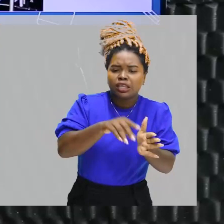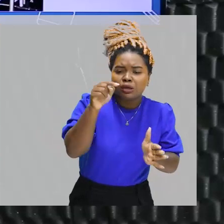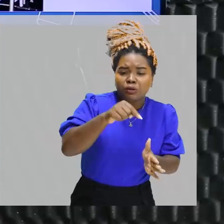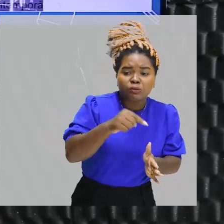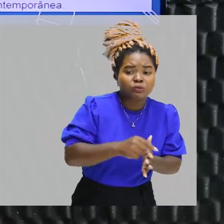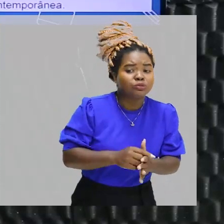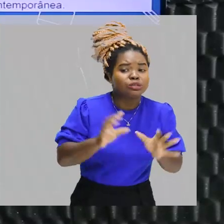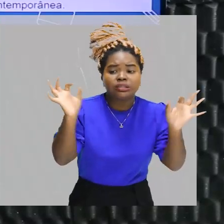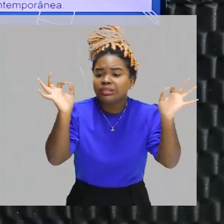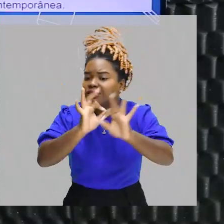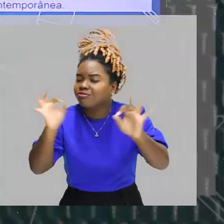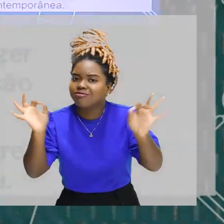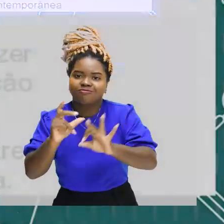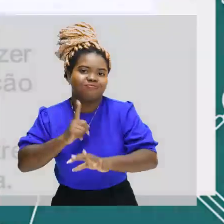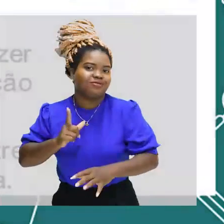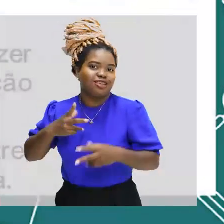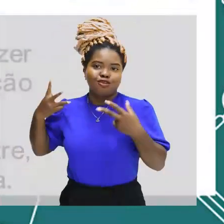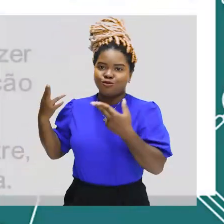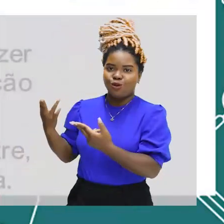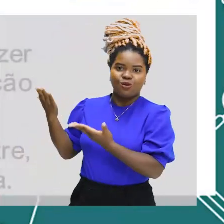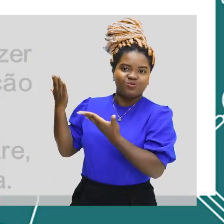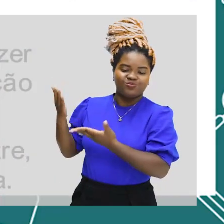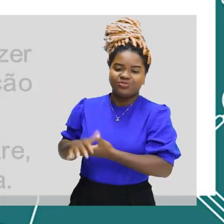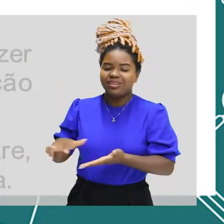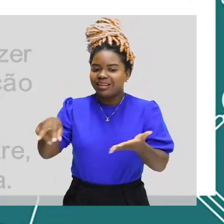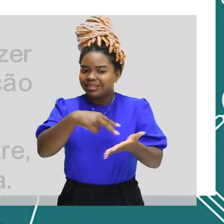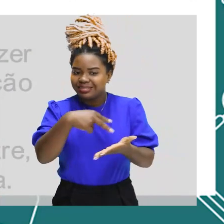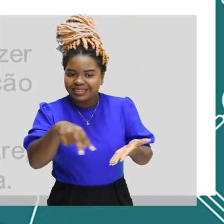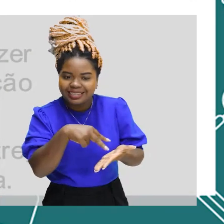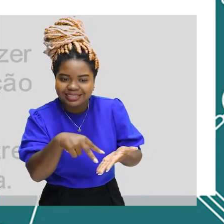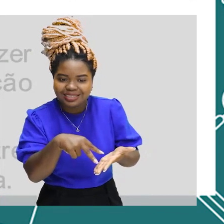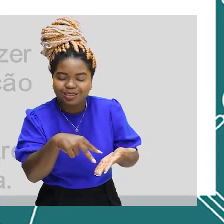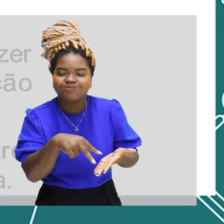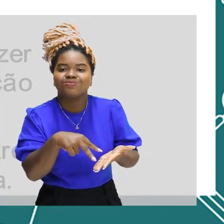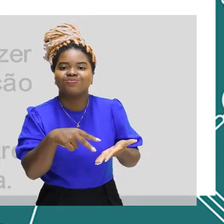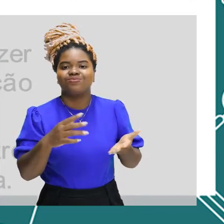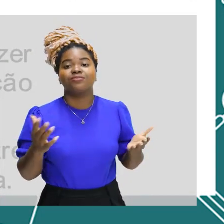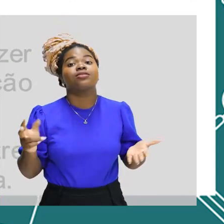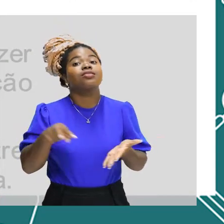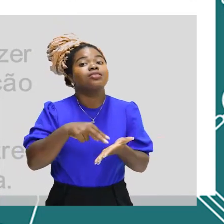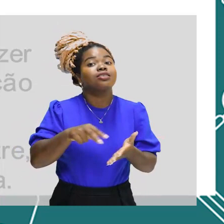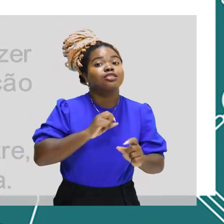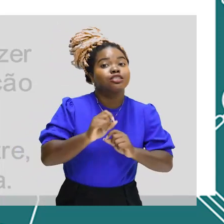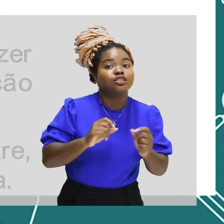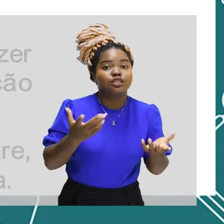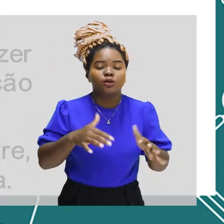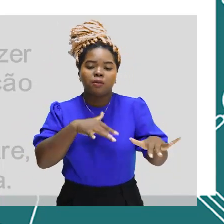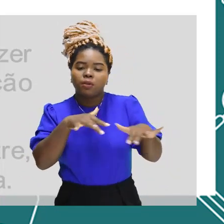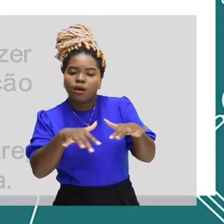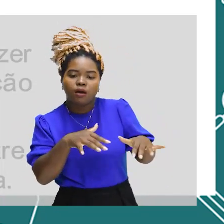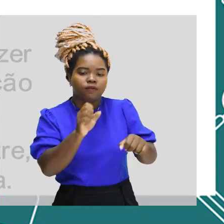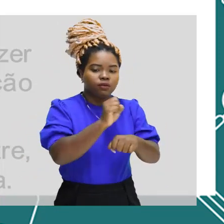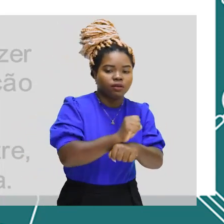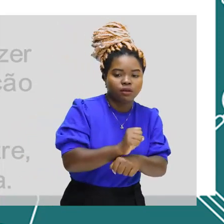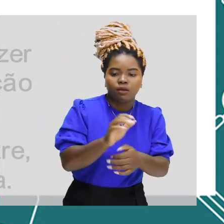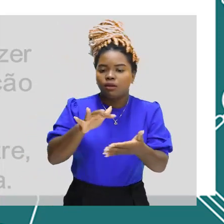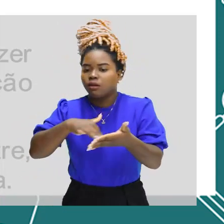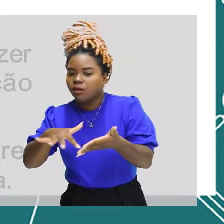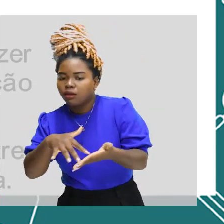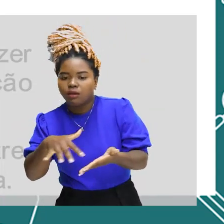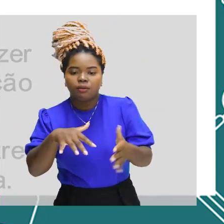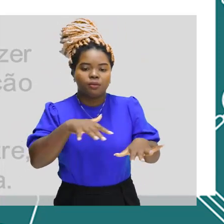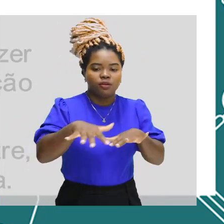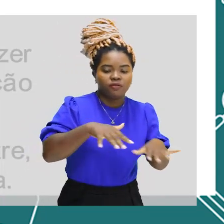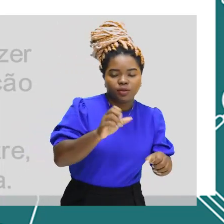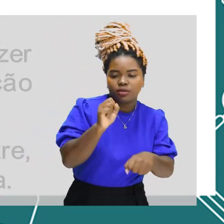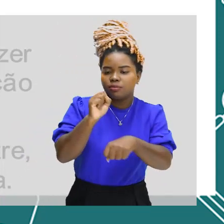né? Único. Dança. Dança é ritmo e pausa, movimento, ritmo e pausa. Ritmo tem